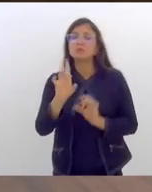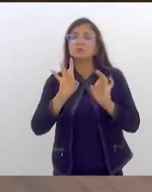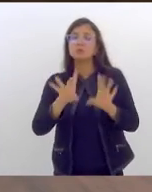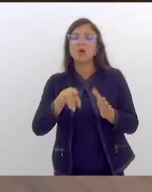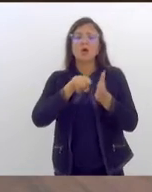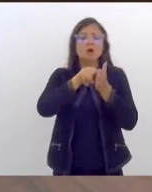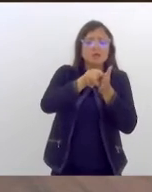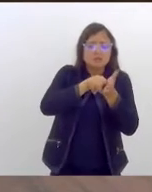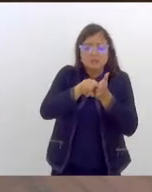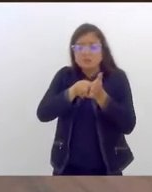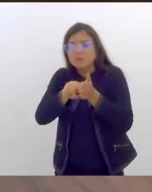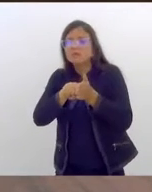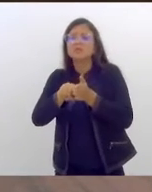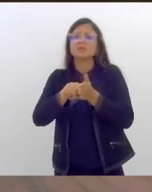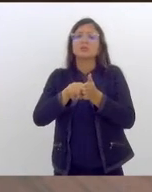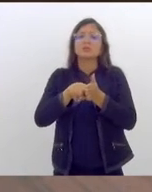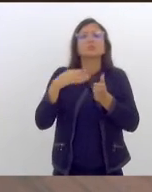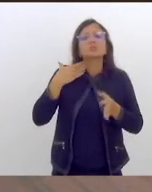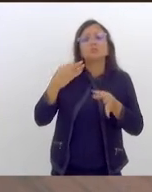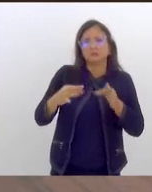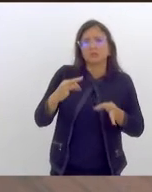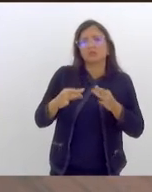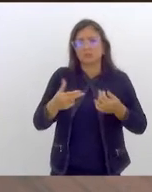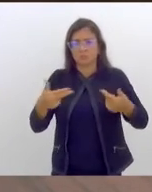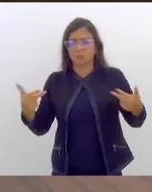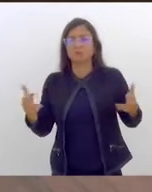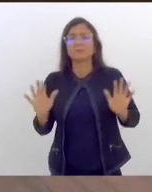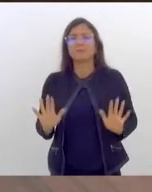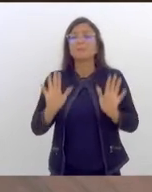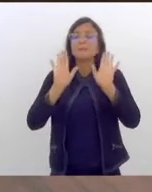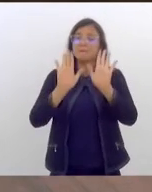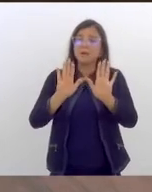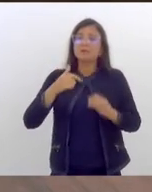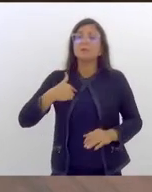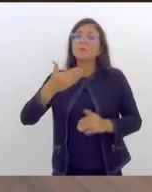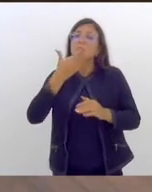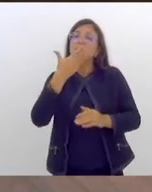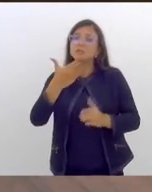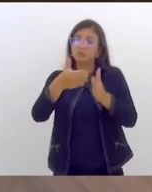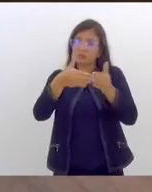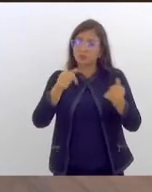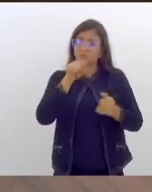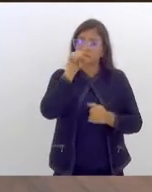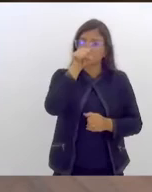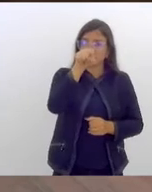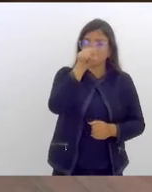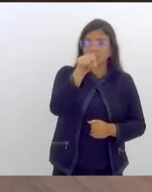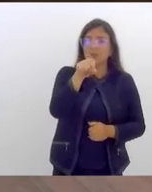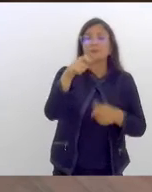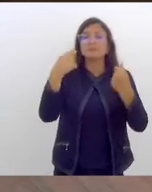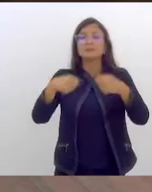analisou a questão da juridicidade então eu Solicito a vossa excelência remeter